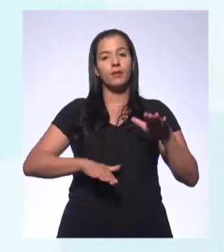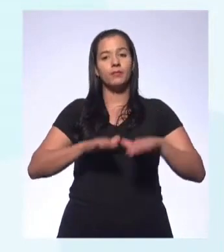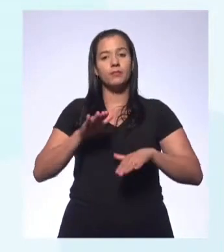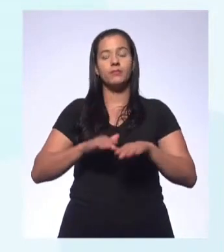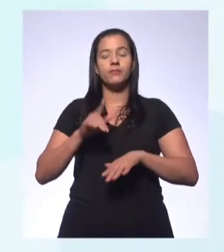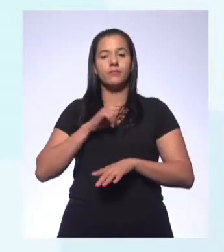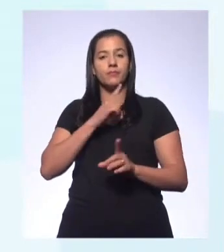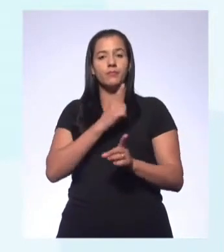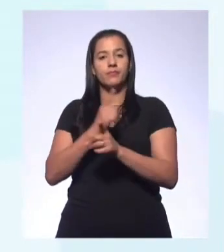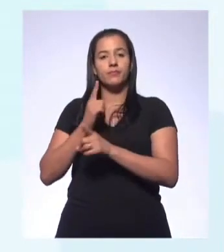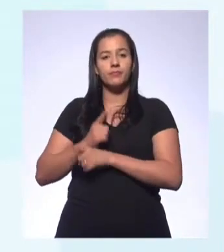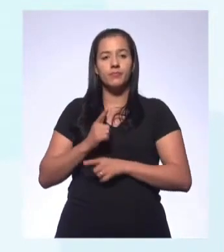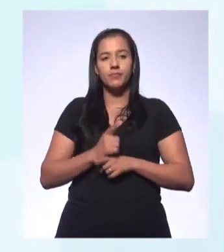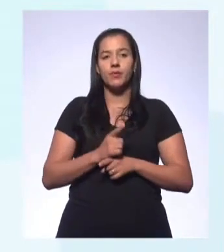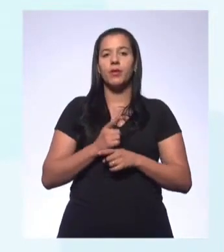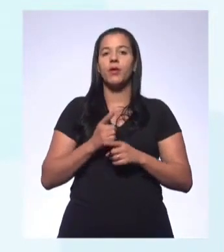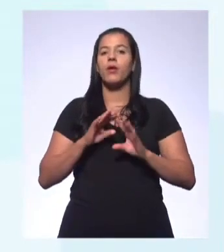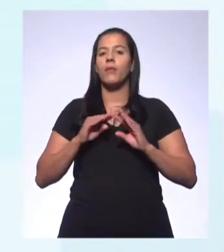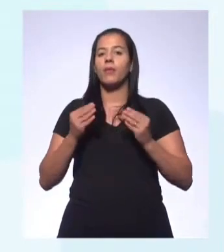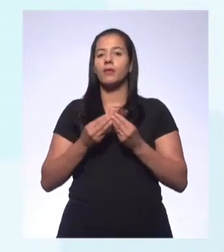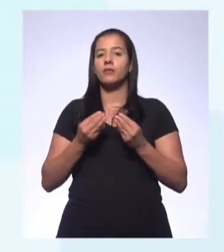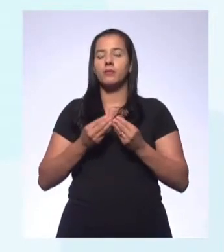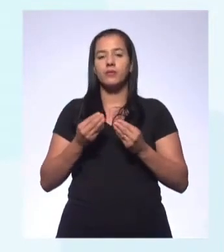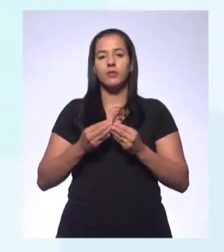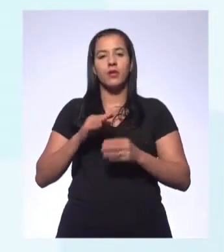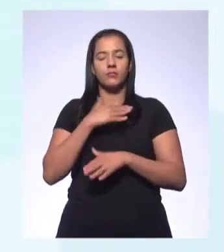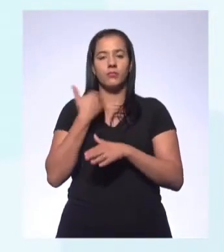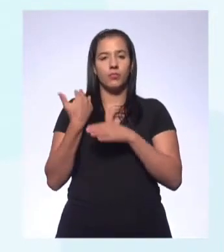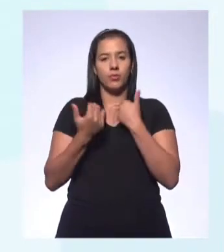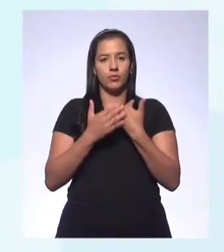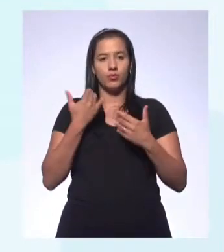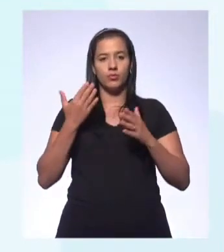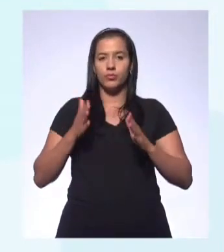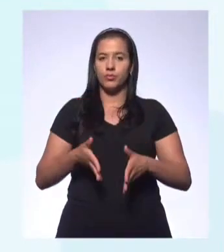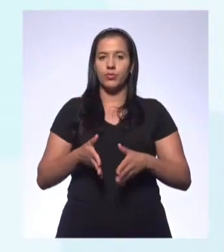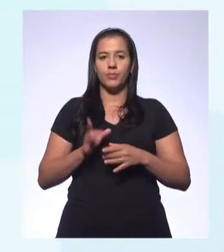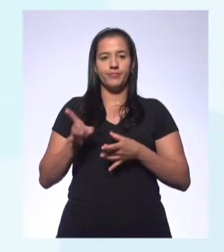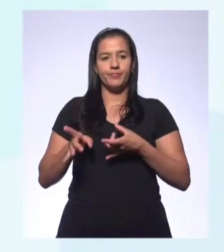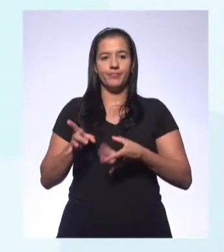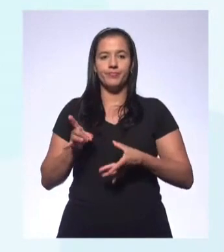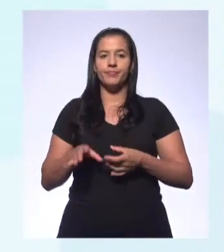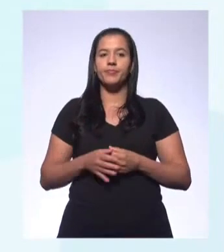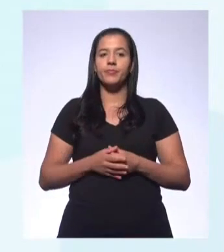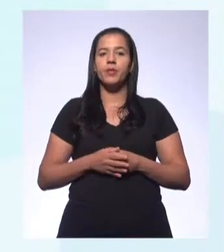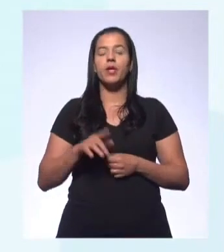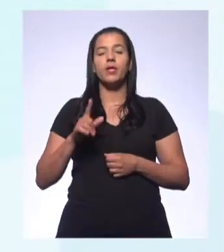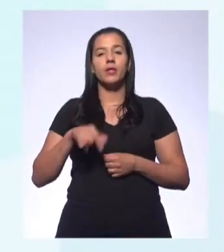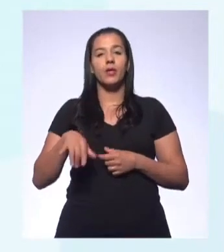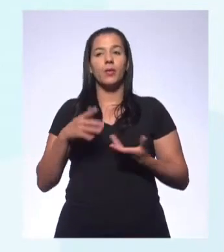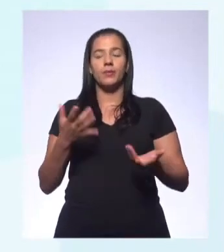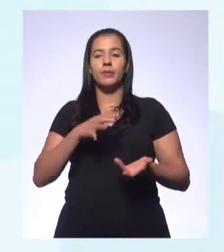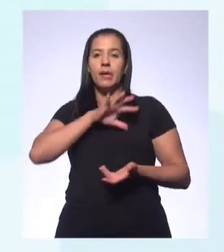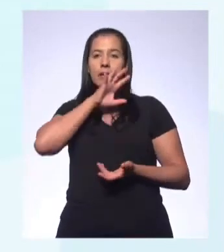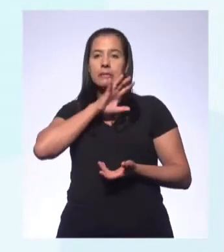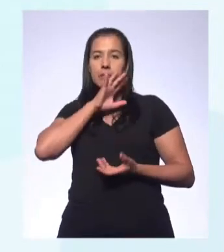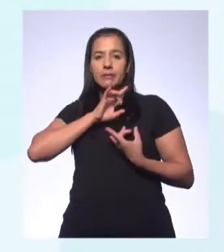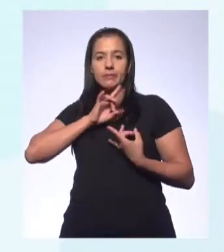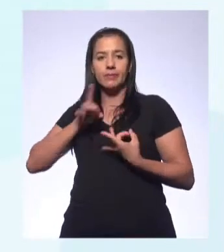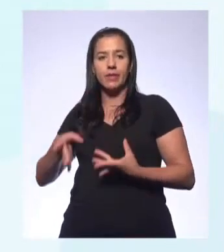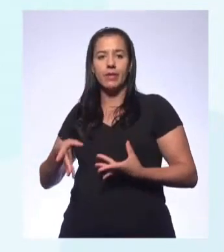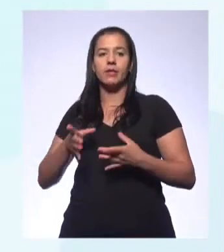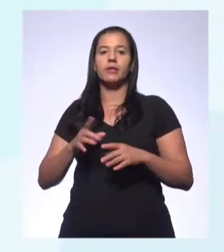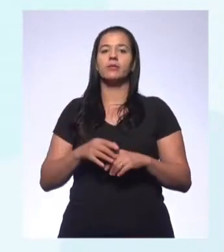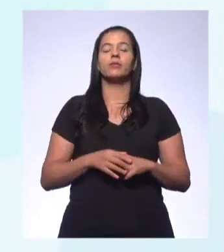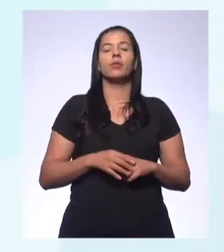proveniente de materiais orgânicos mortos. Então aí o que acontece? Os restos de animais, os restos de